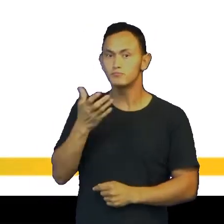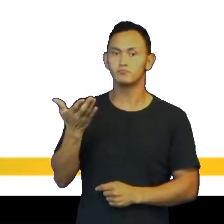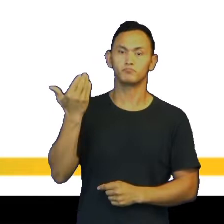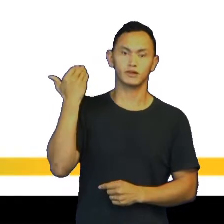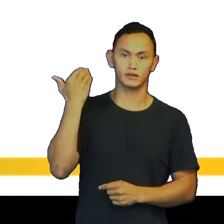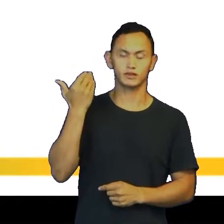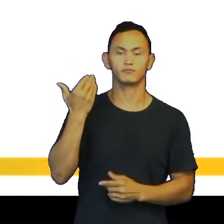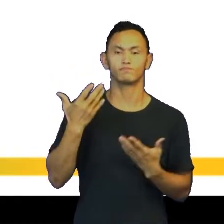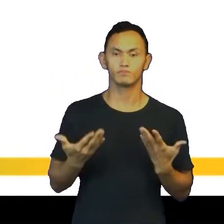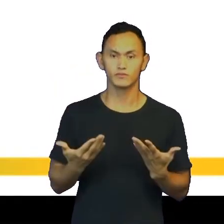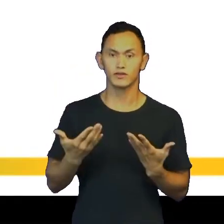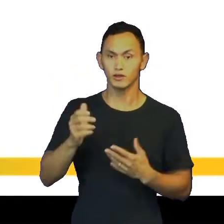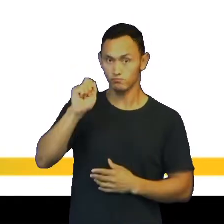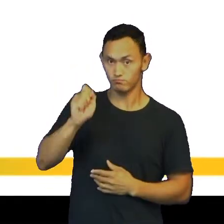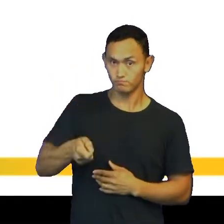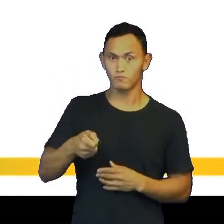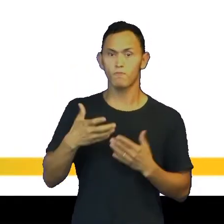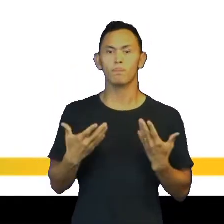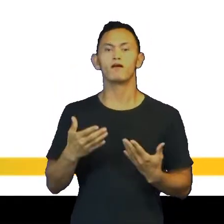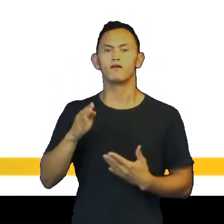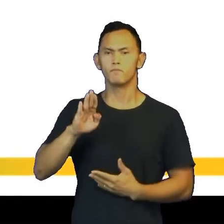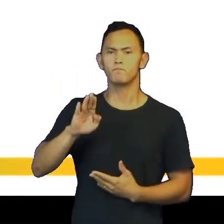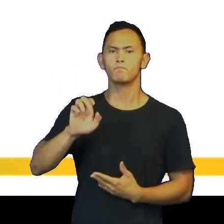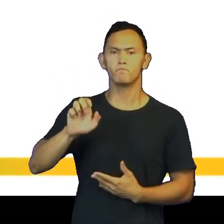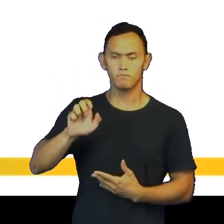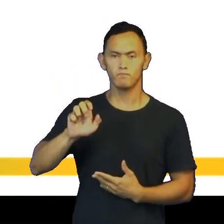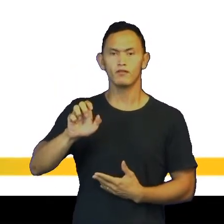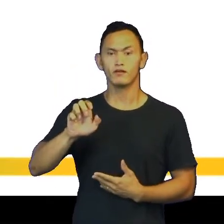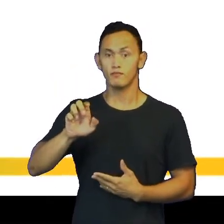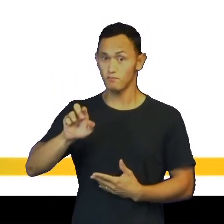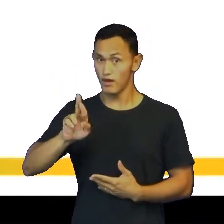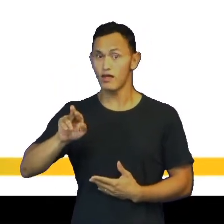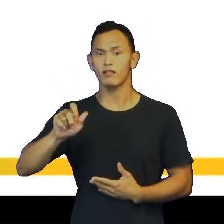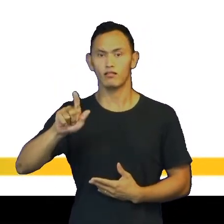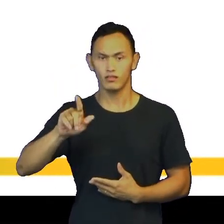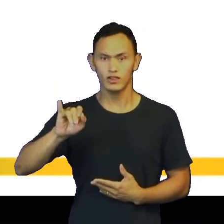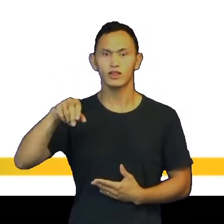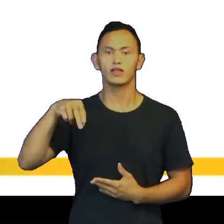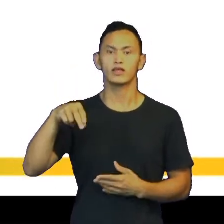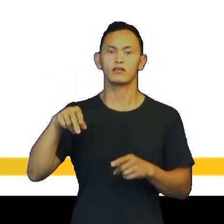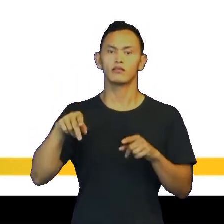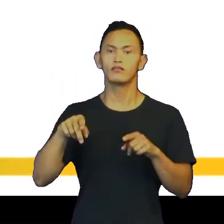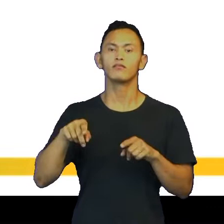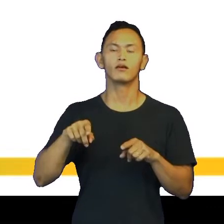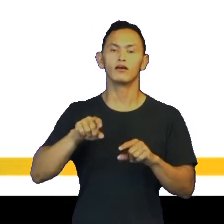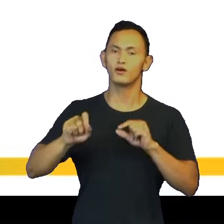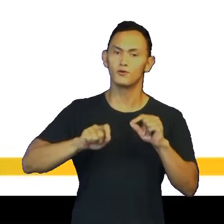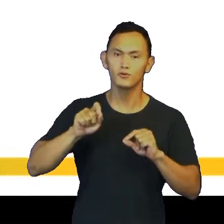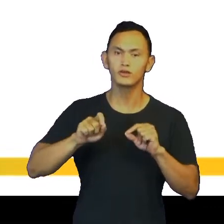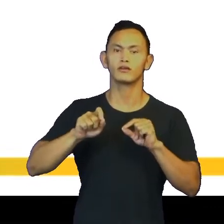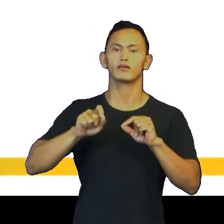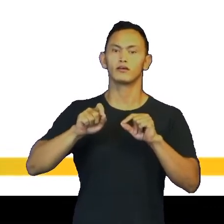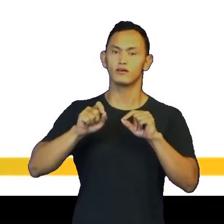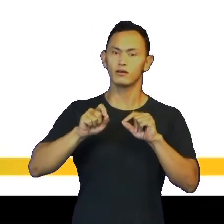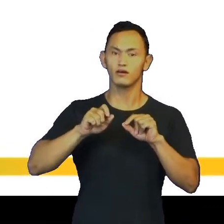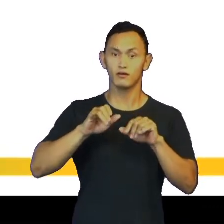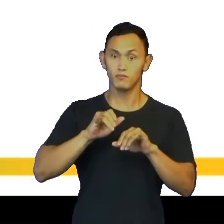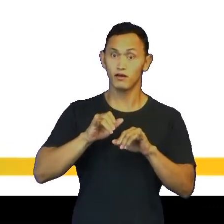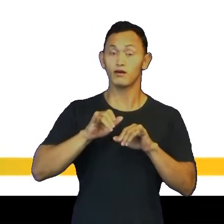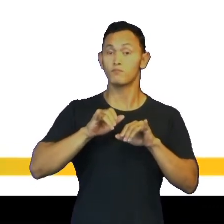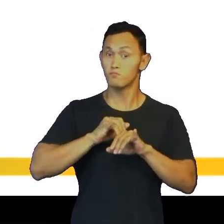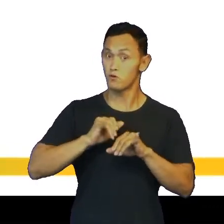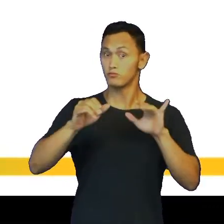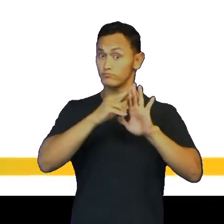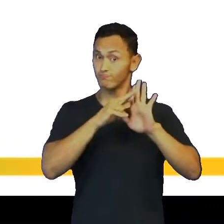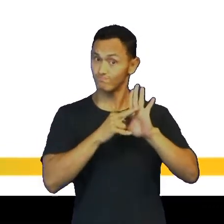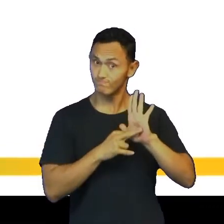A Conferência de Berlim, de 1884 e 1885, define as regras para a ocupação